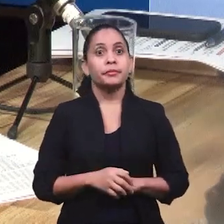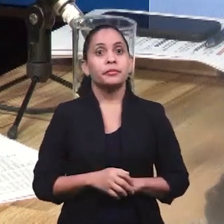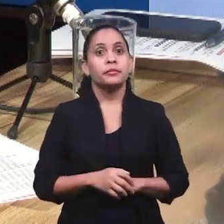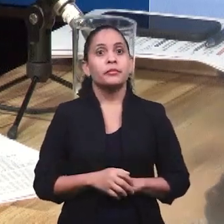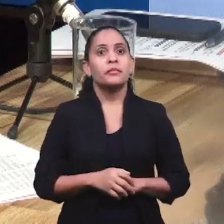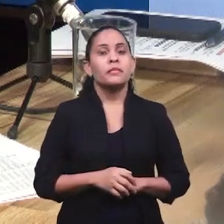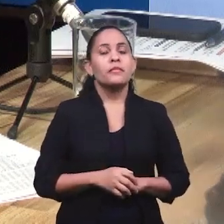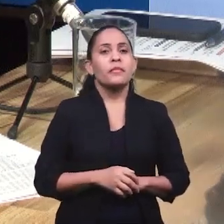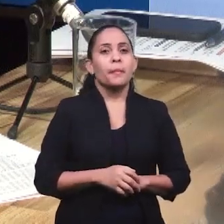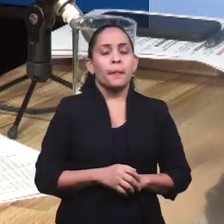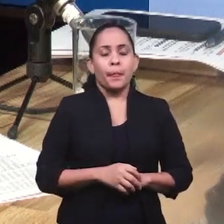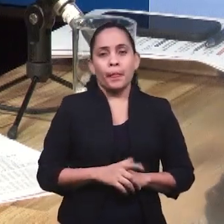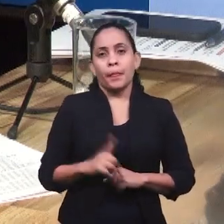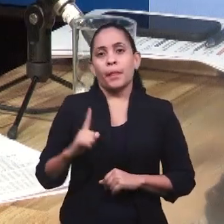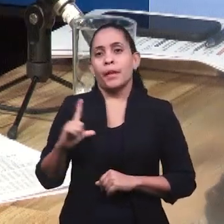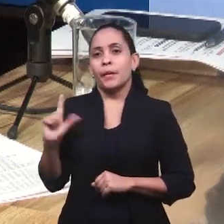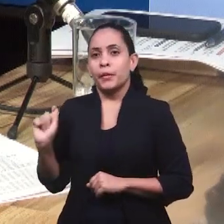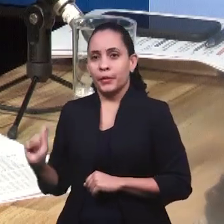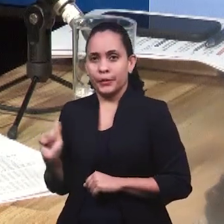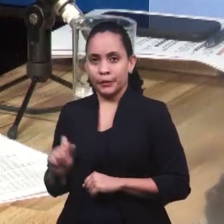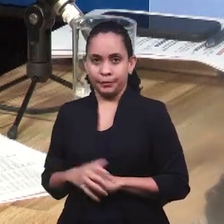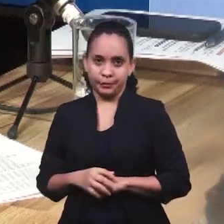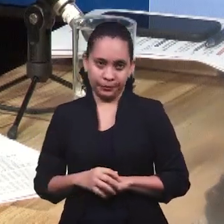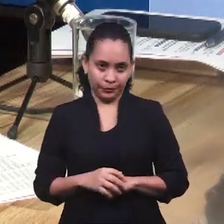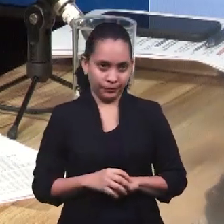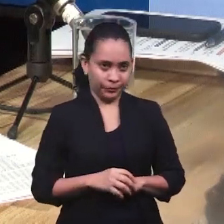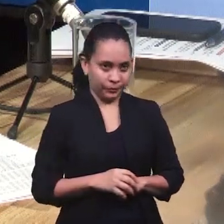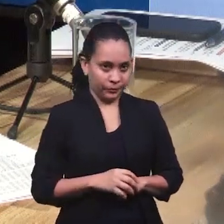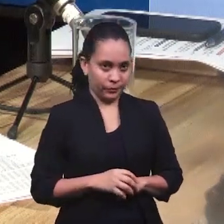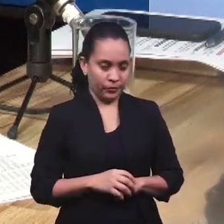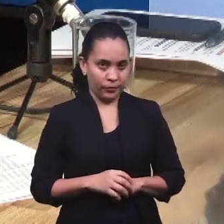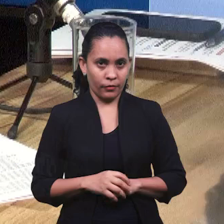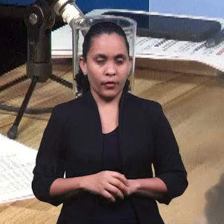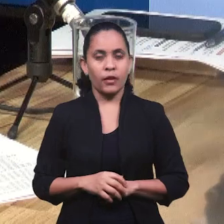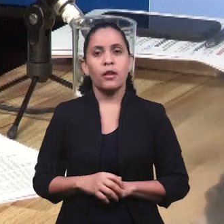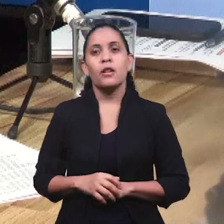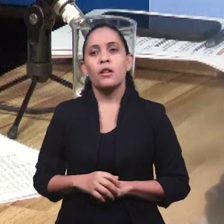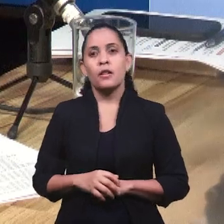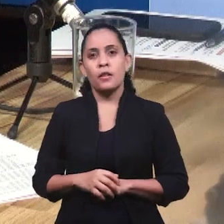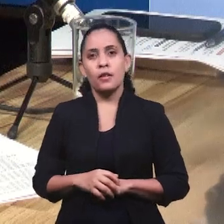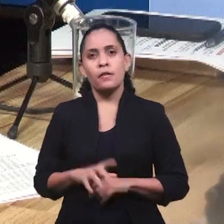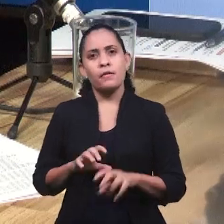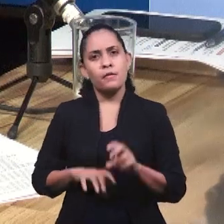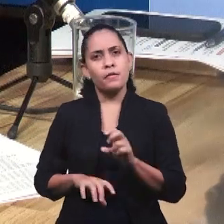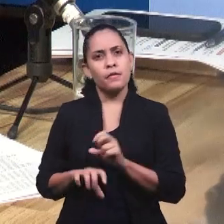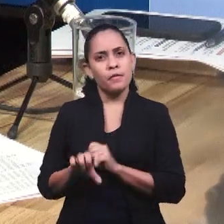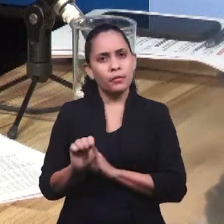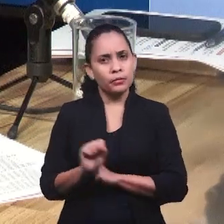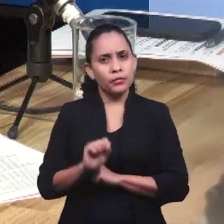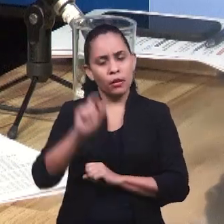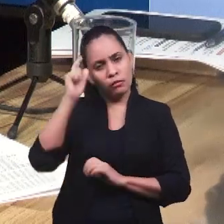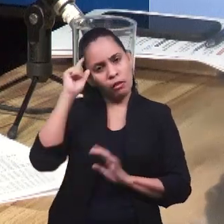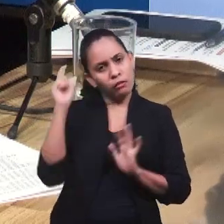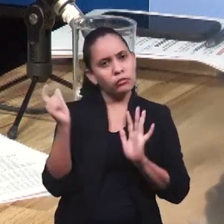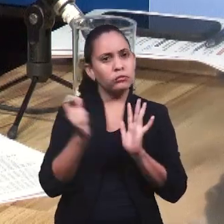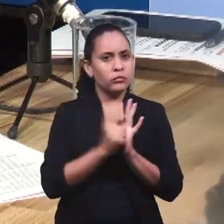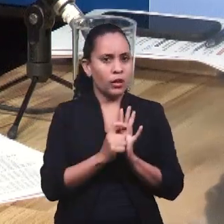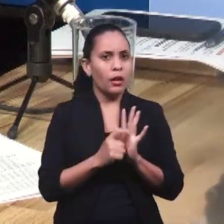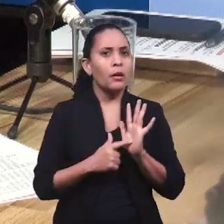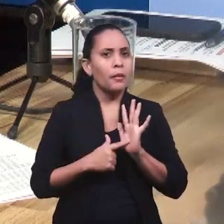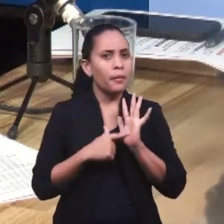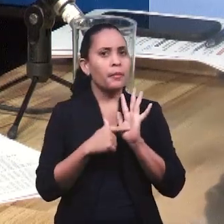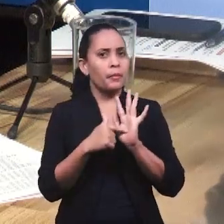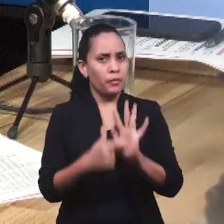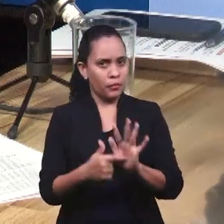até, Fernando, graduação em inteligência artificial. Já existe até faculdades que oferecem, né, esse tipo